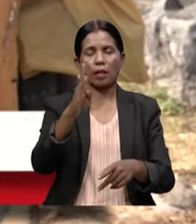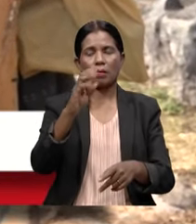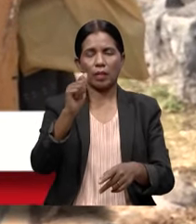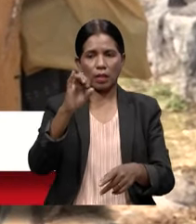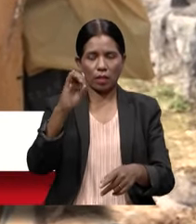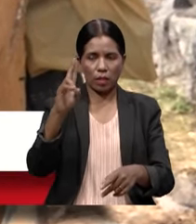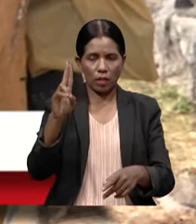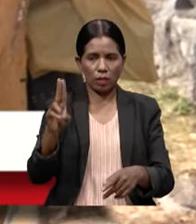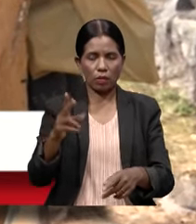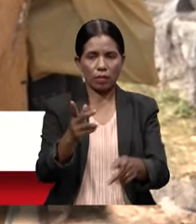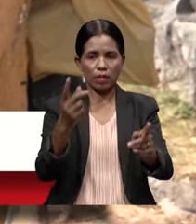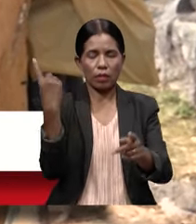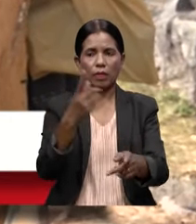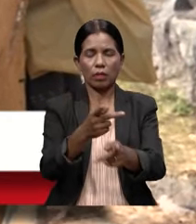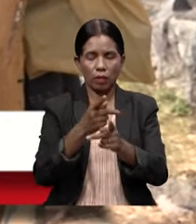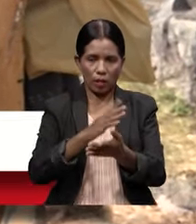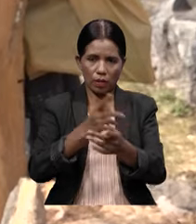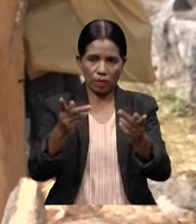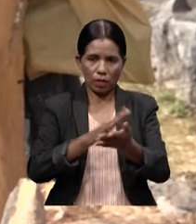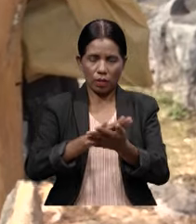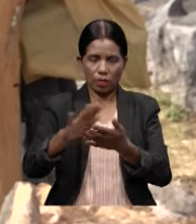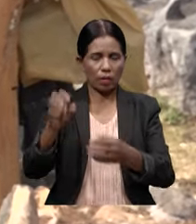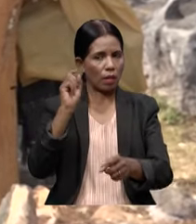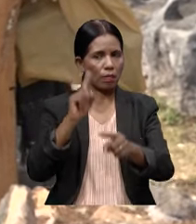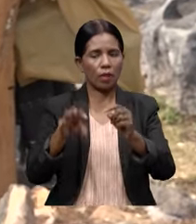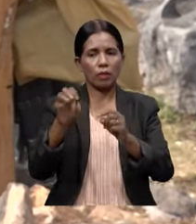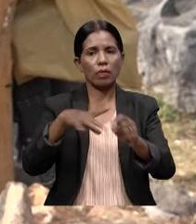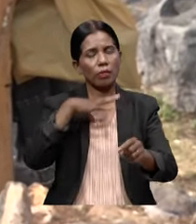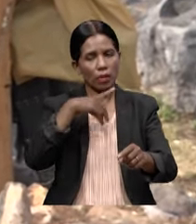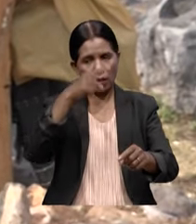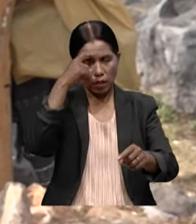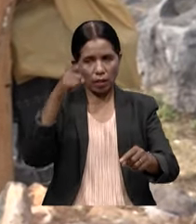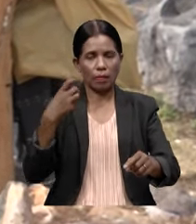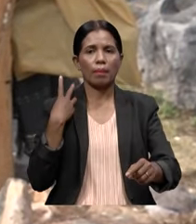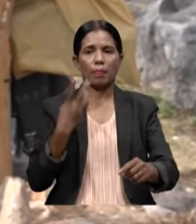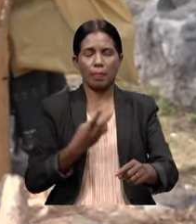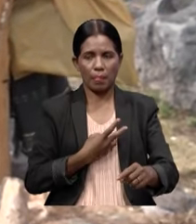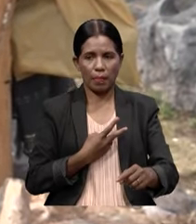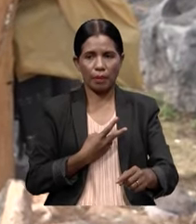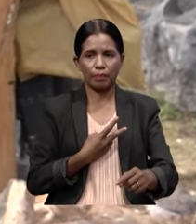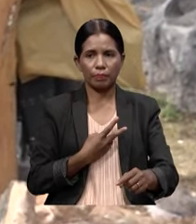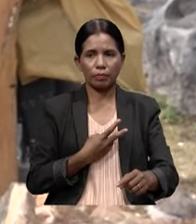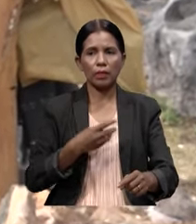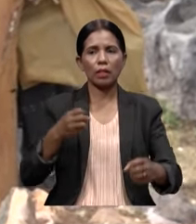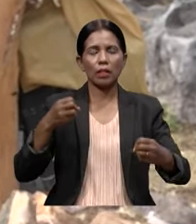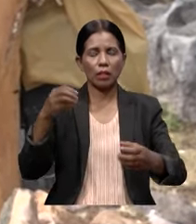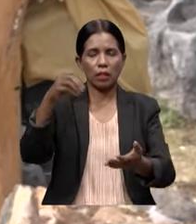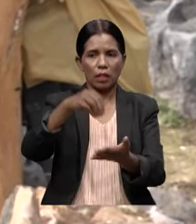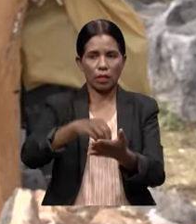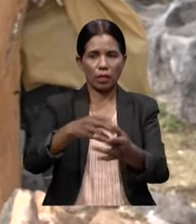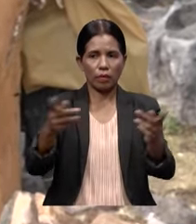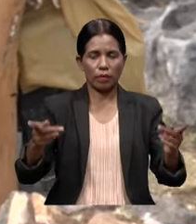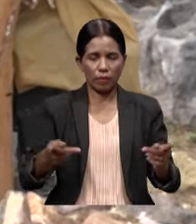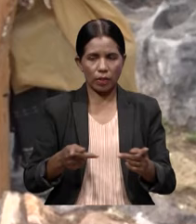na fat em cuidar o ambiente mos, labele se foi liso arbiro, tambai i hane, ita ta ona fat em